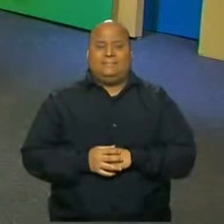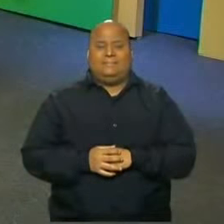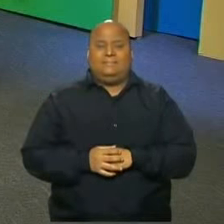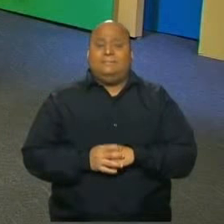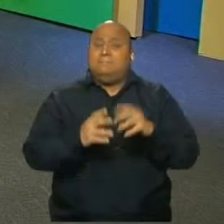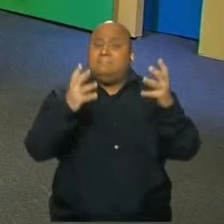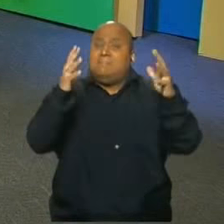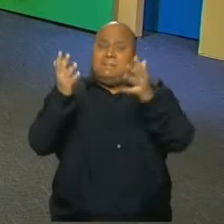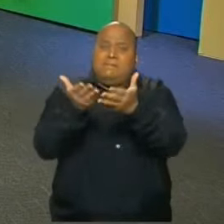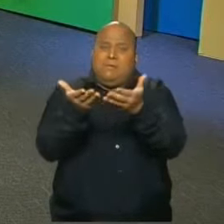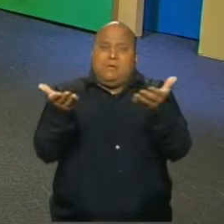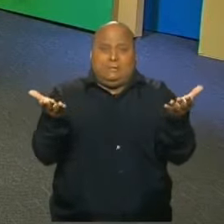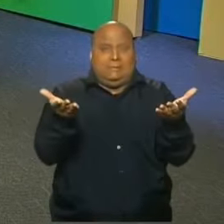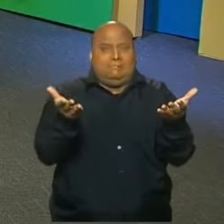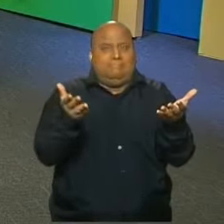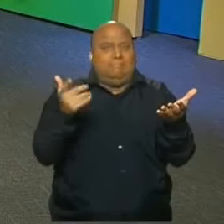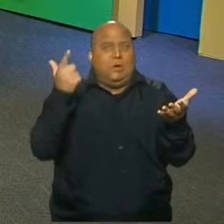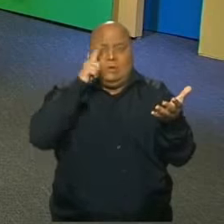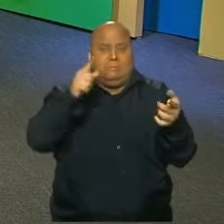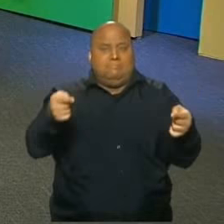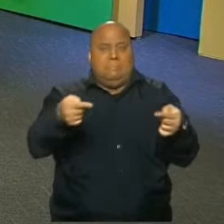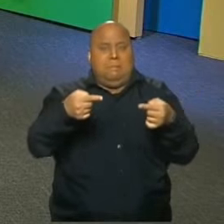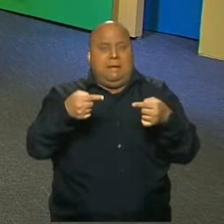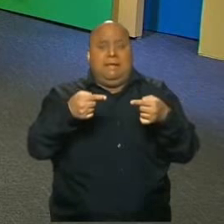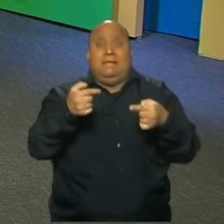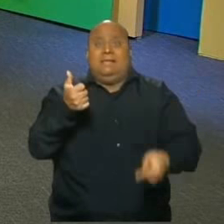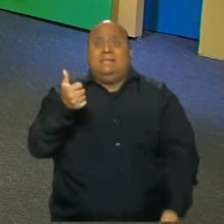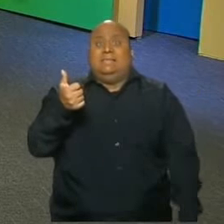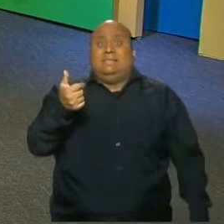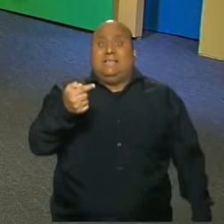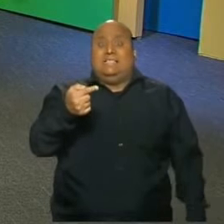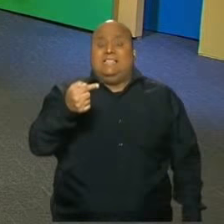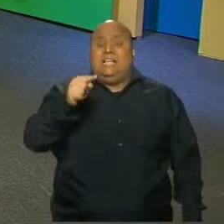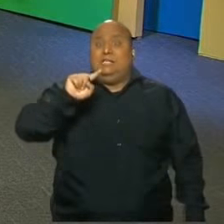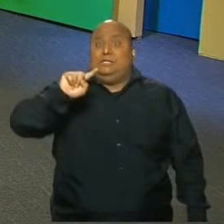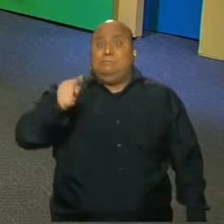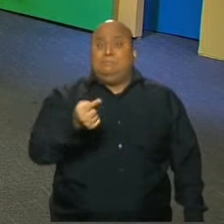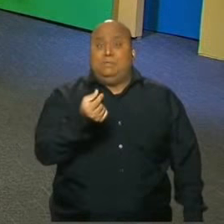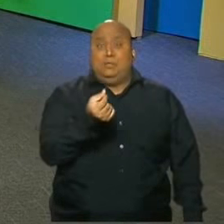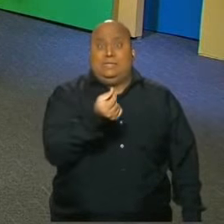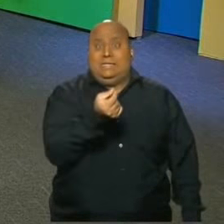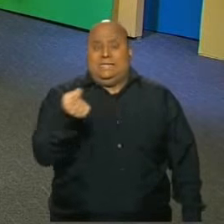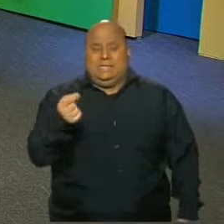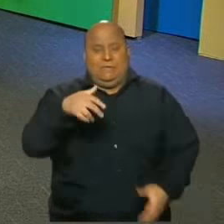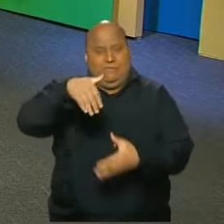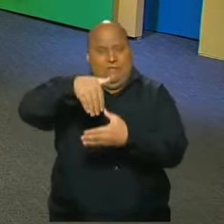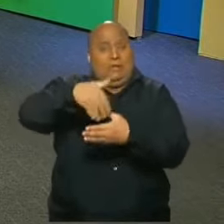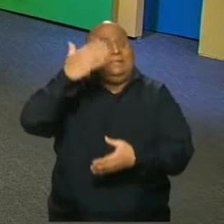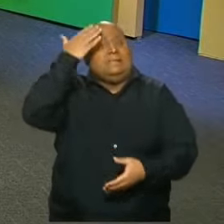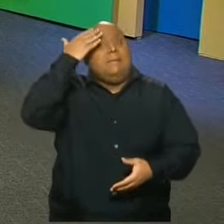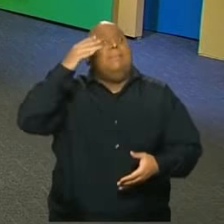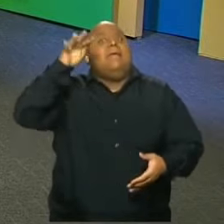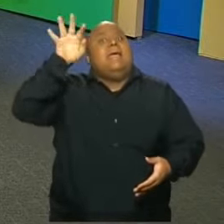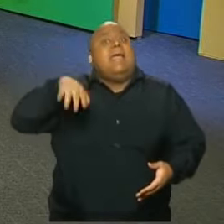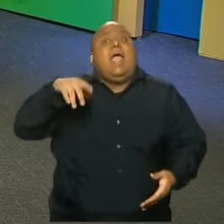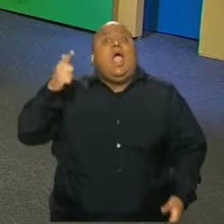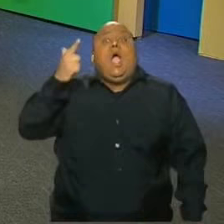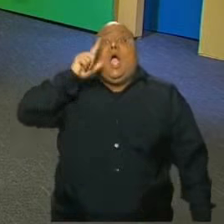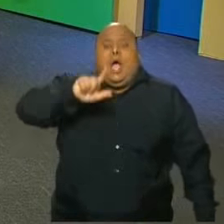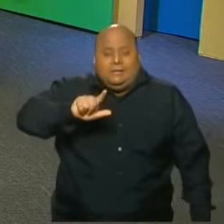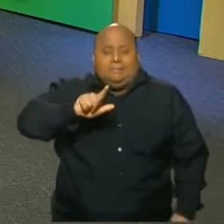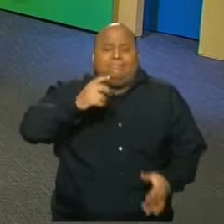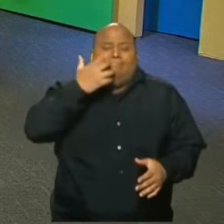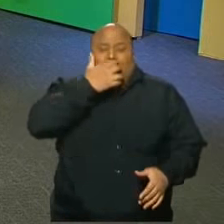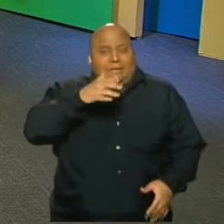saber. Parabéns a todos que chegaram até aqui, mas com mais de 17.600 votos. Vamos saber agora qual foi a composição da